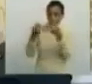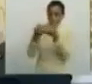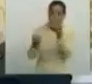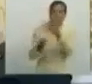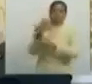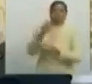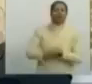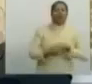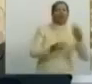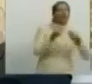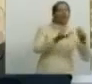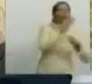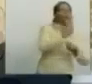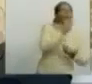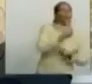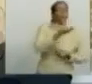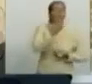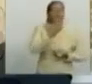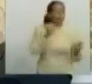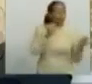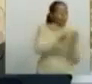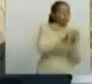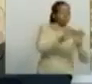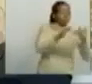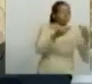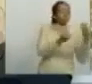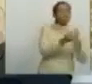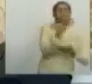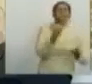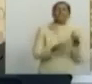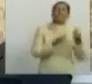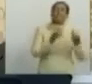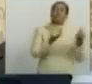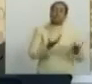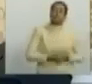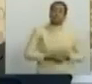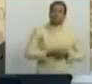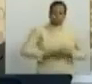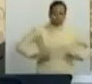uma família? Vai nascer como? De um útero de plástico?